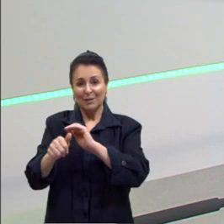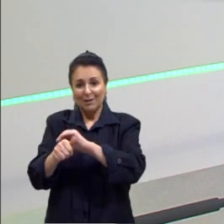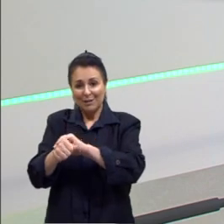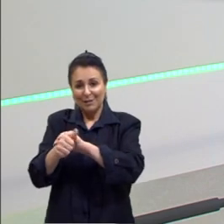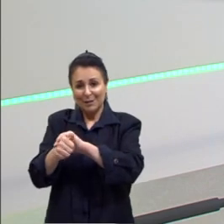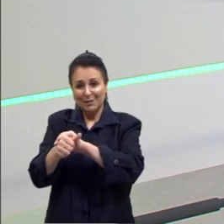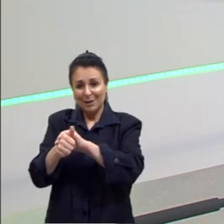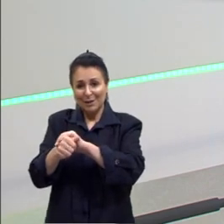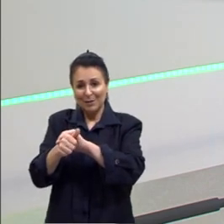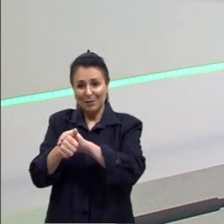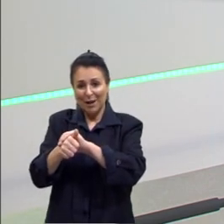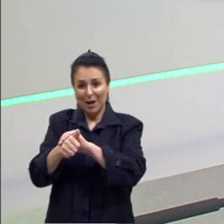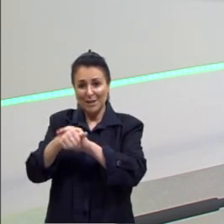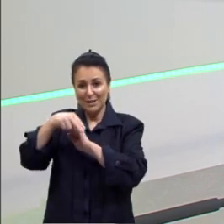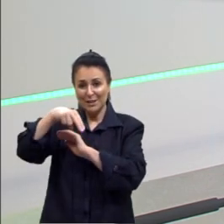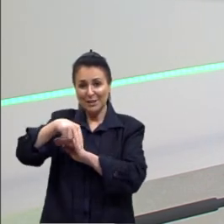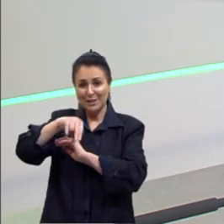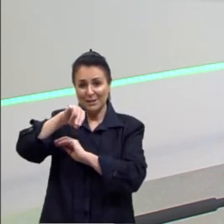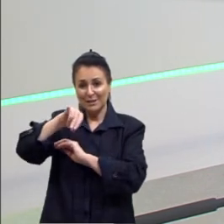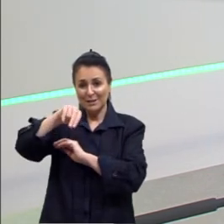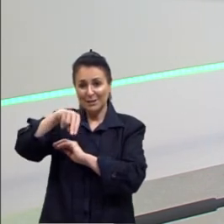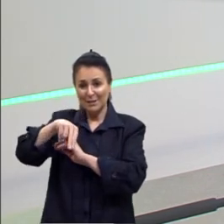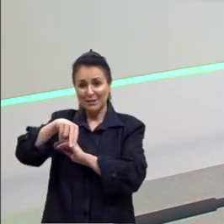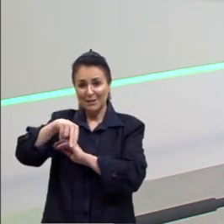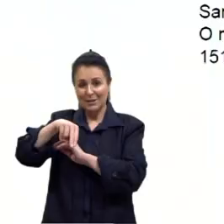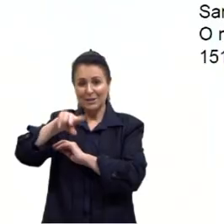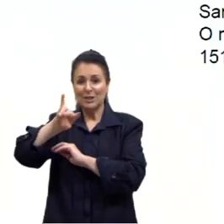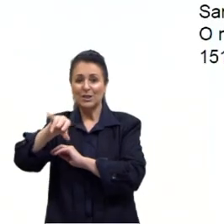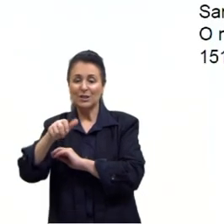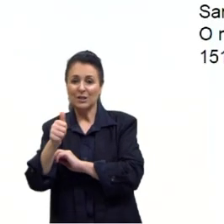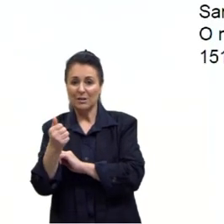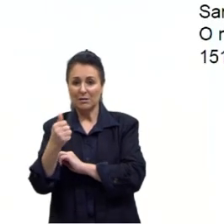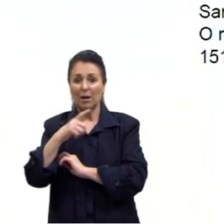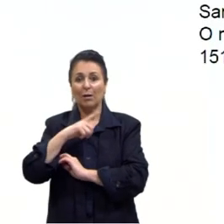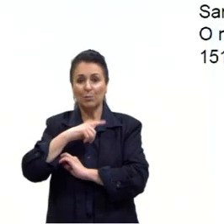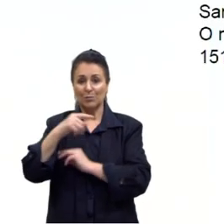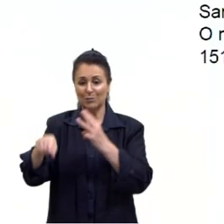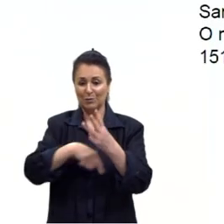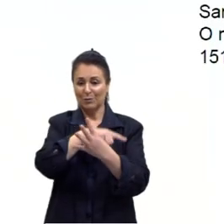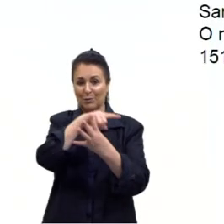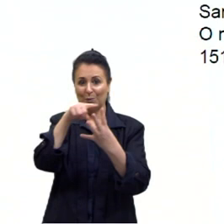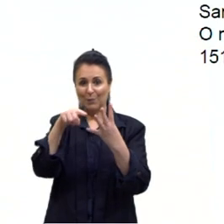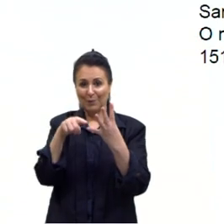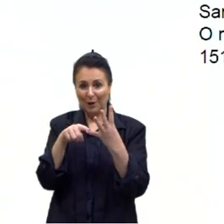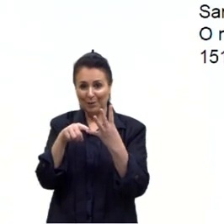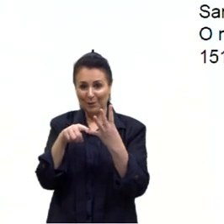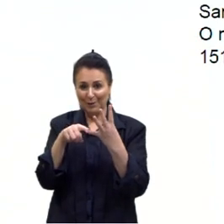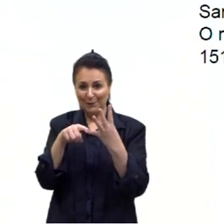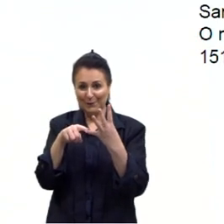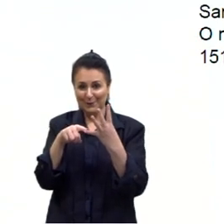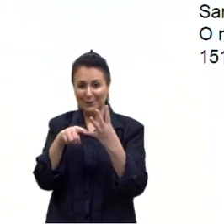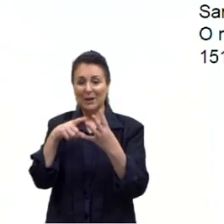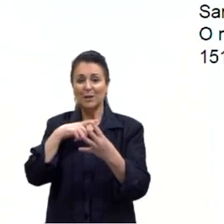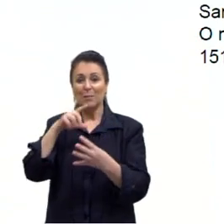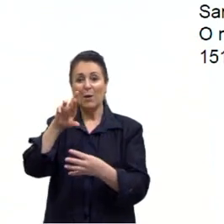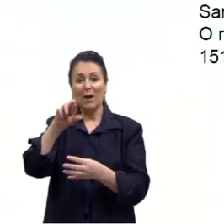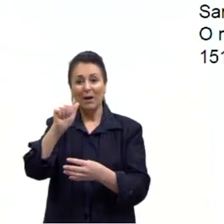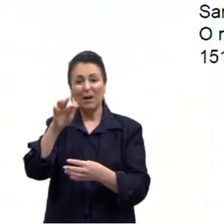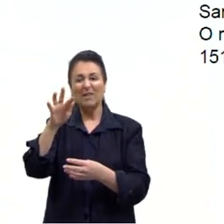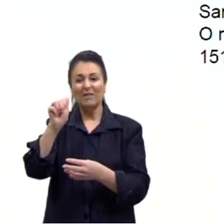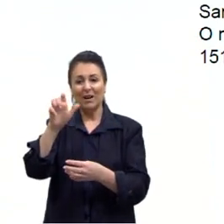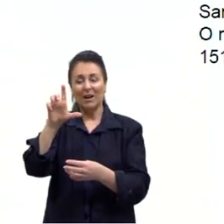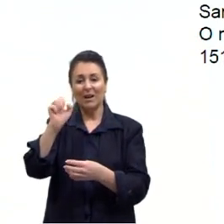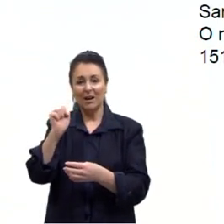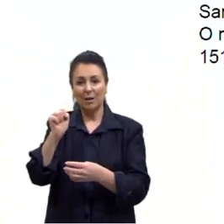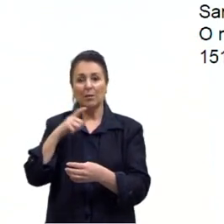o Leonardo Donatello nós vamos ver aqui também o Rafael e o Rafael Sanzio com